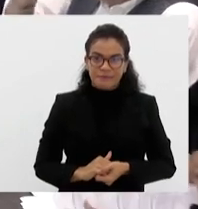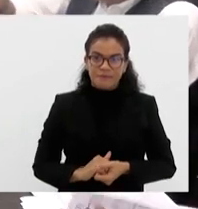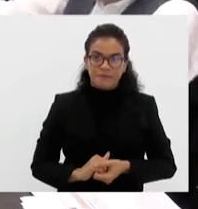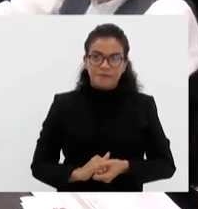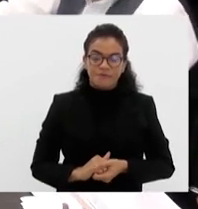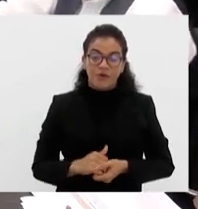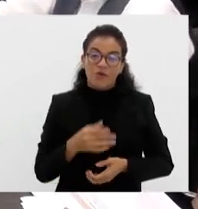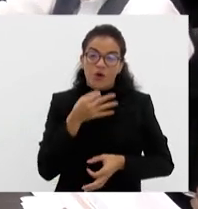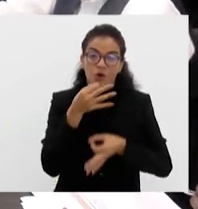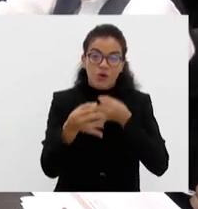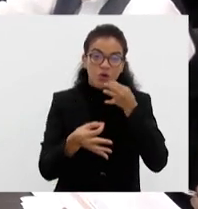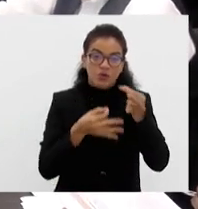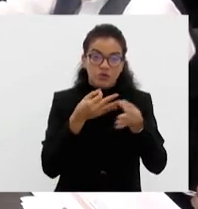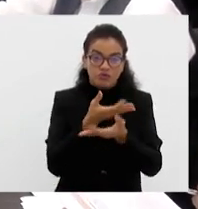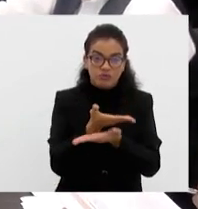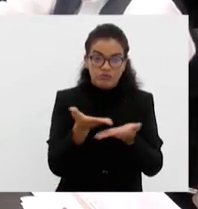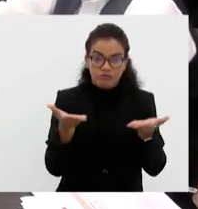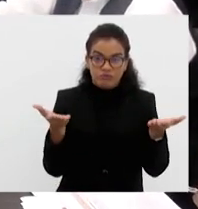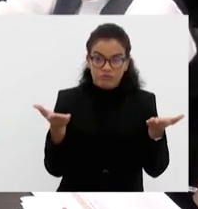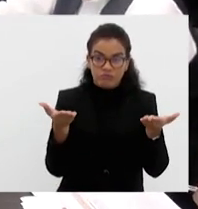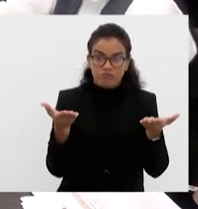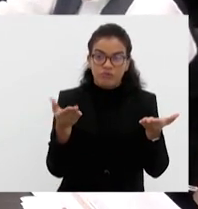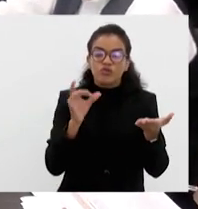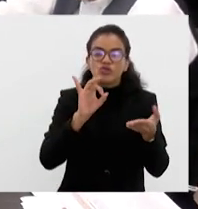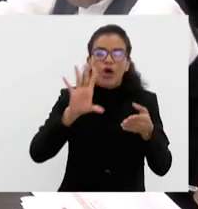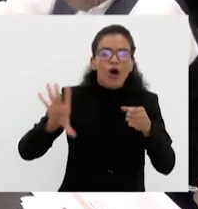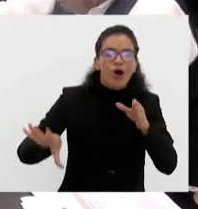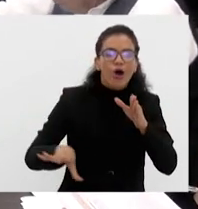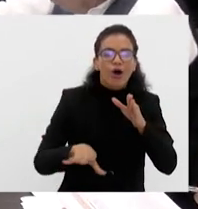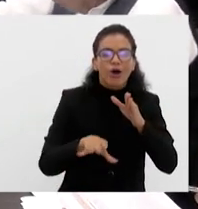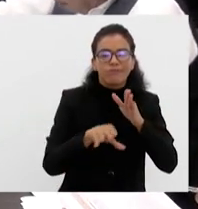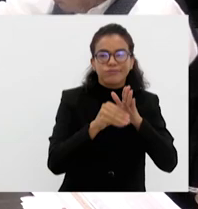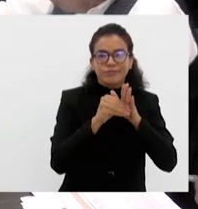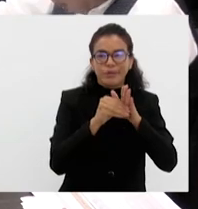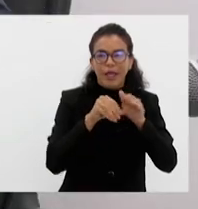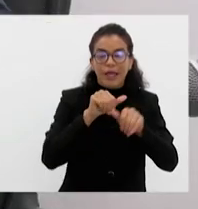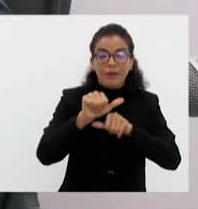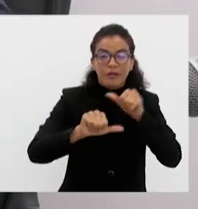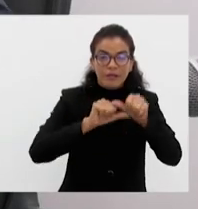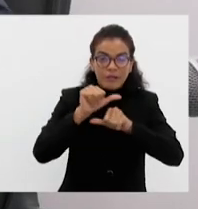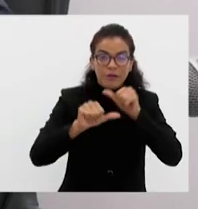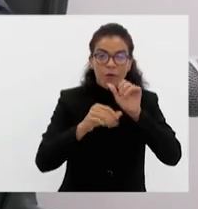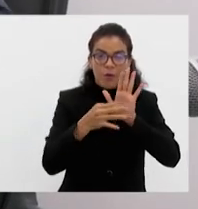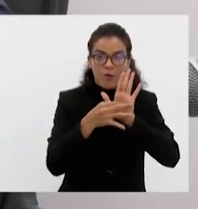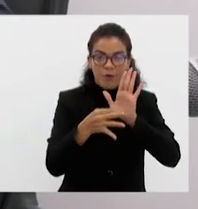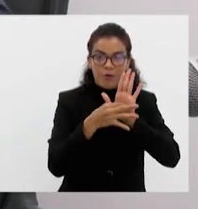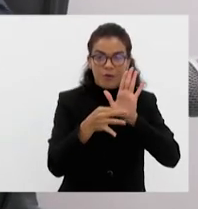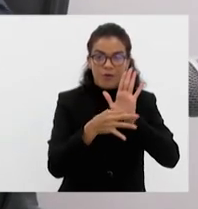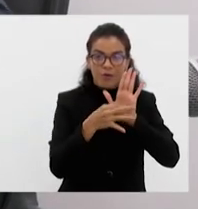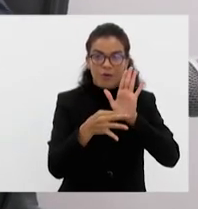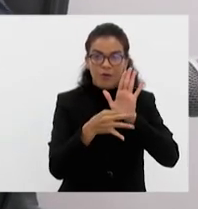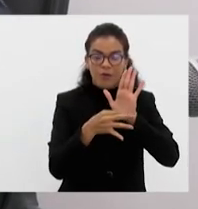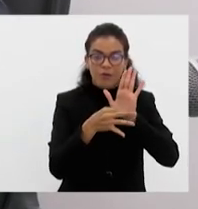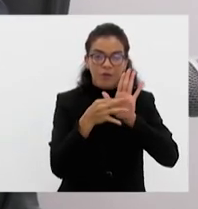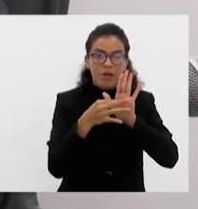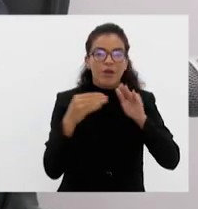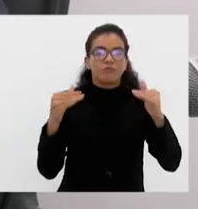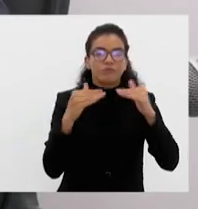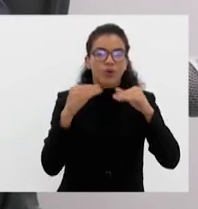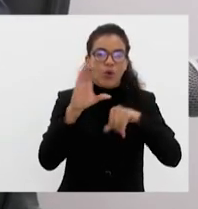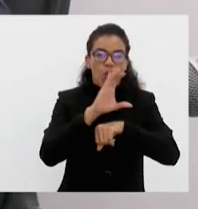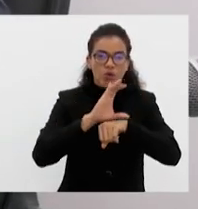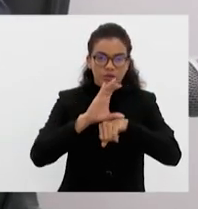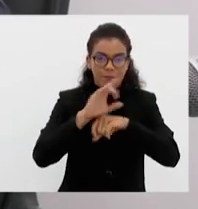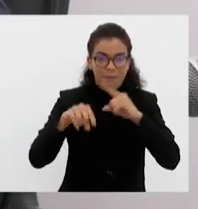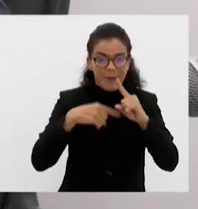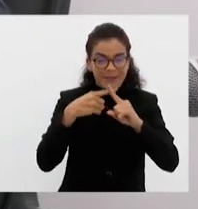vou sugerir a Vossa Excelência só acrescentar, retificar o seu parecer pela constitucionalidade com